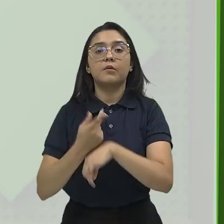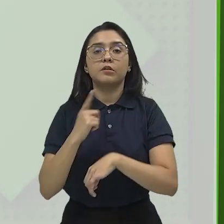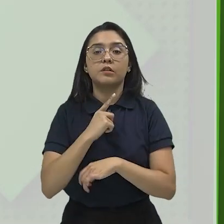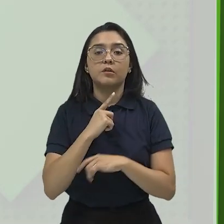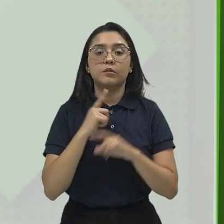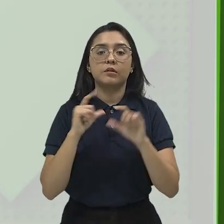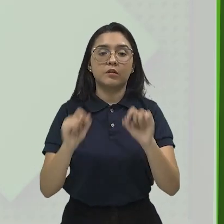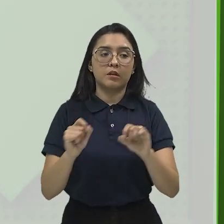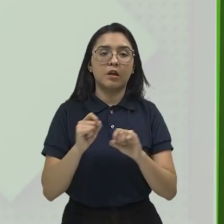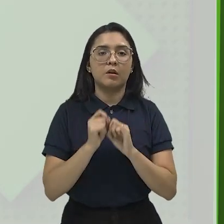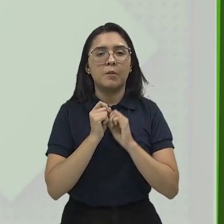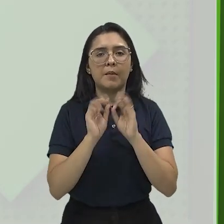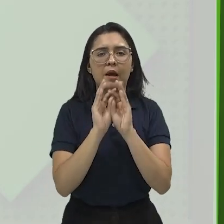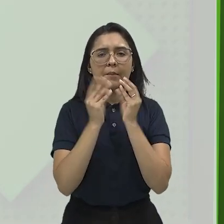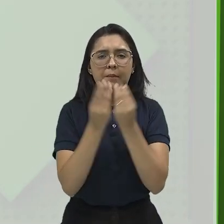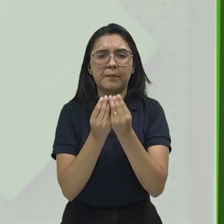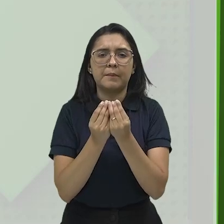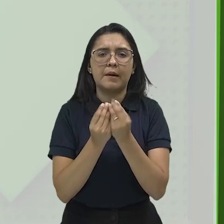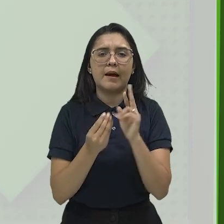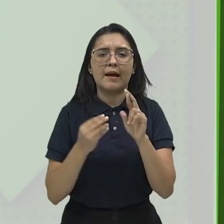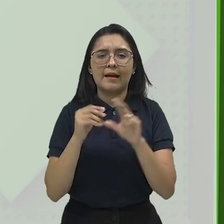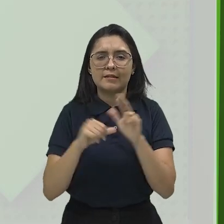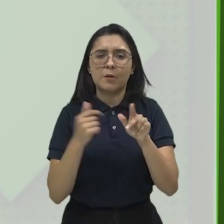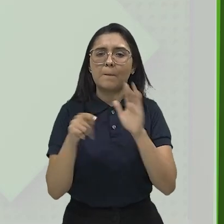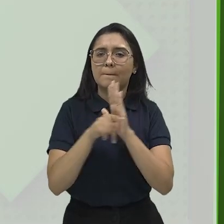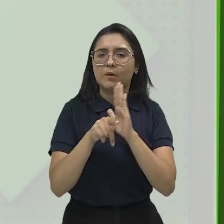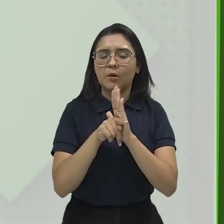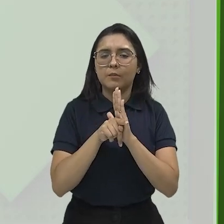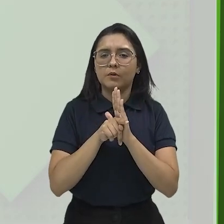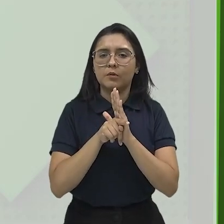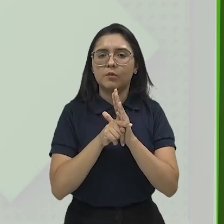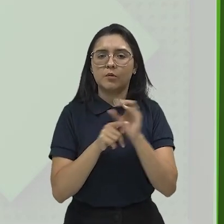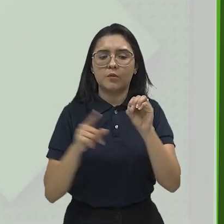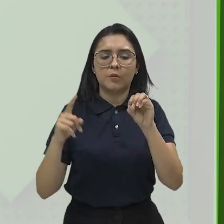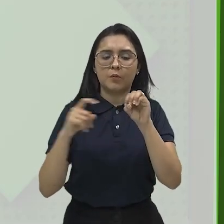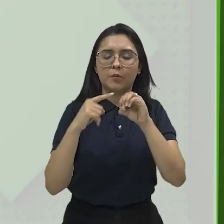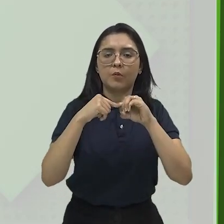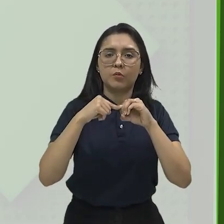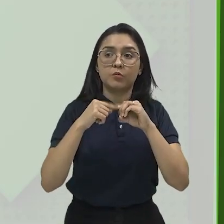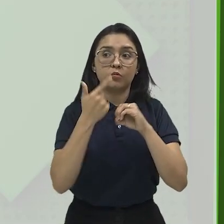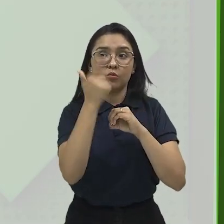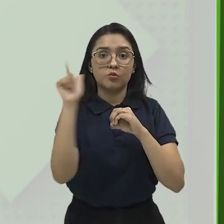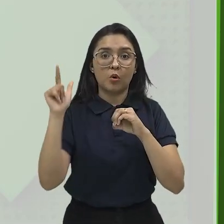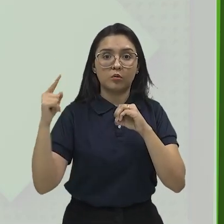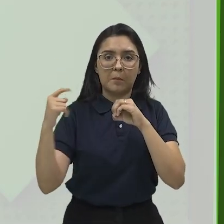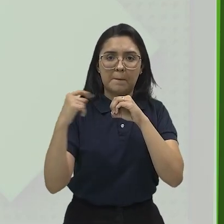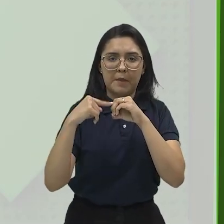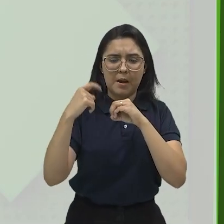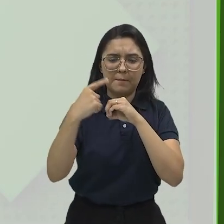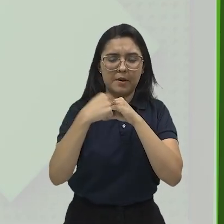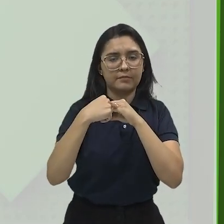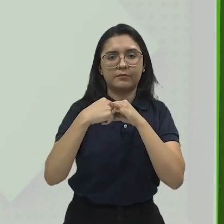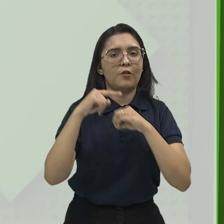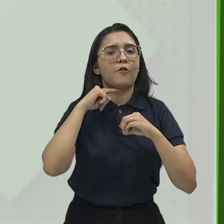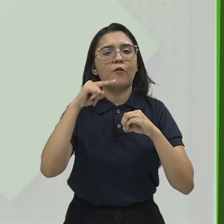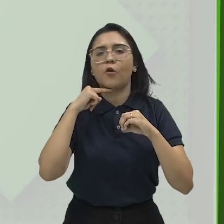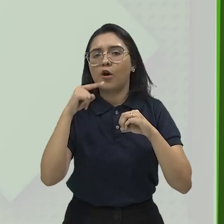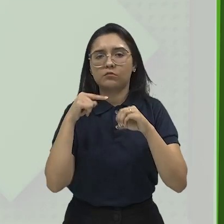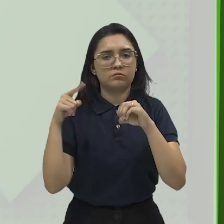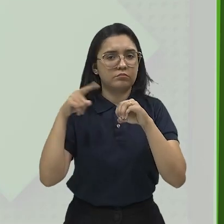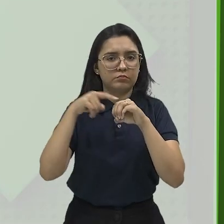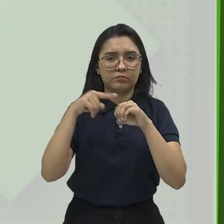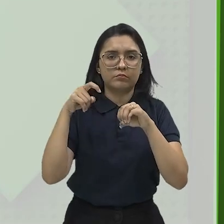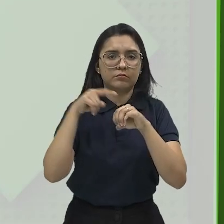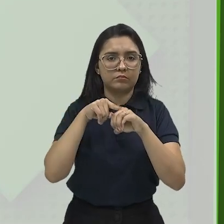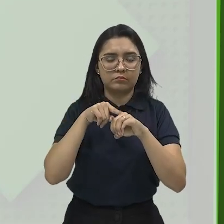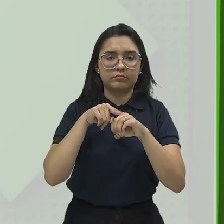uma reação química do ovócito em que ele vai impedir que os outros espermatozoides entrem. É